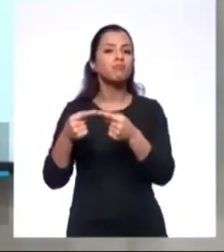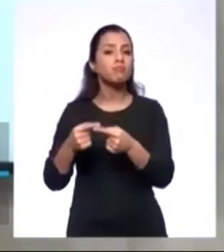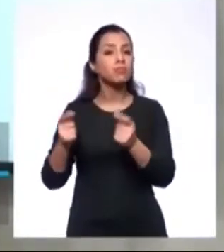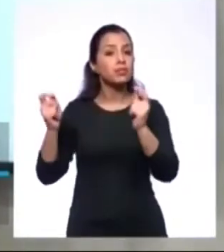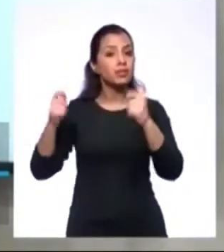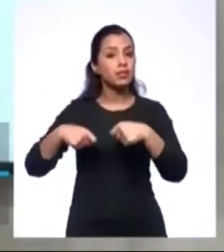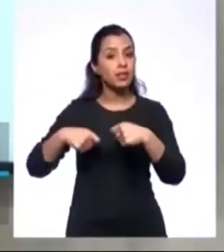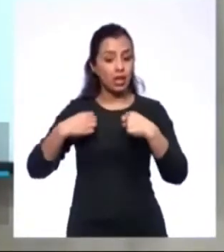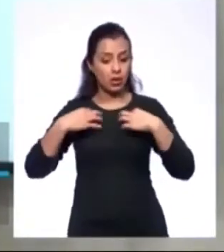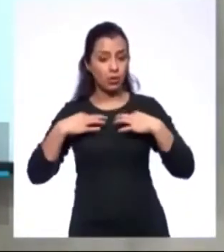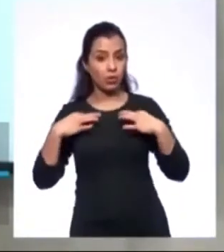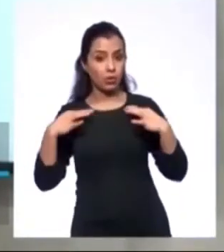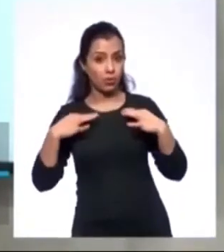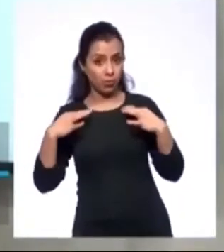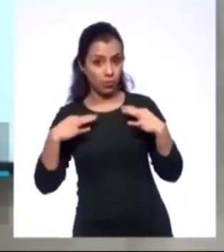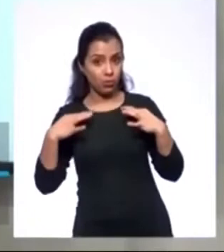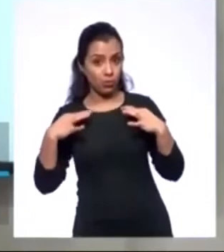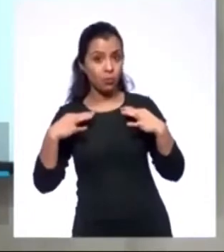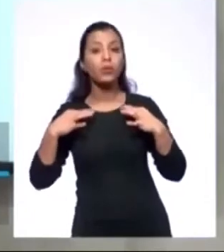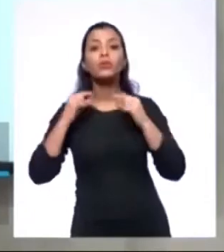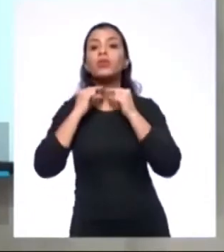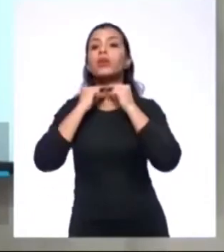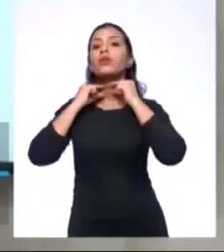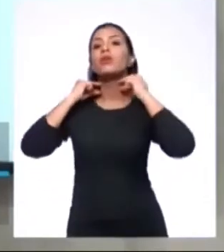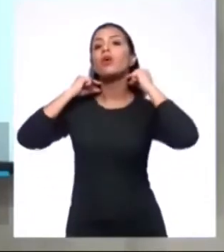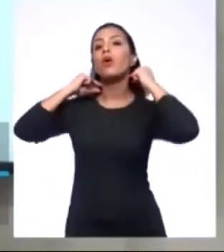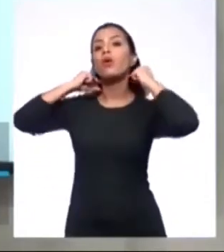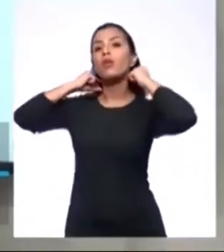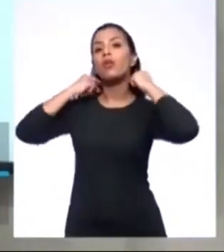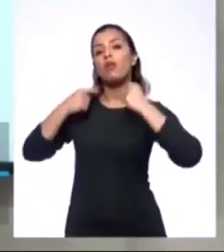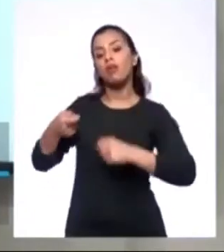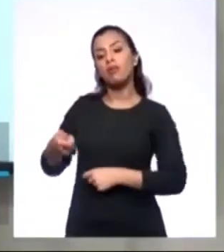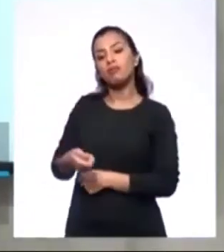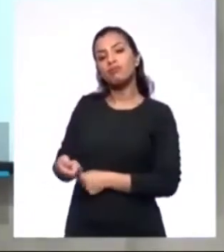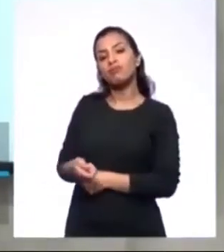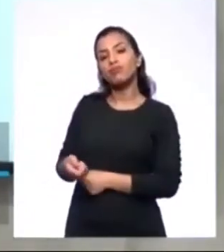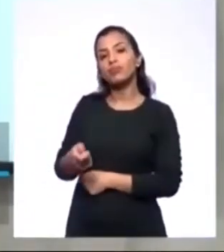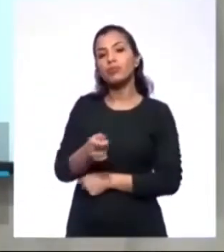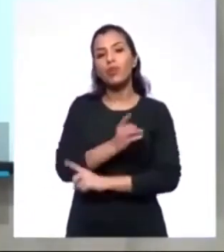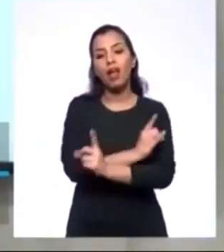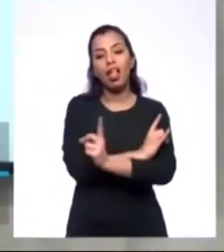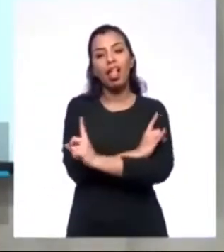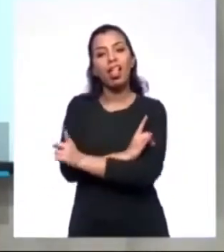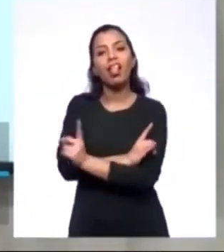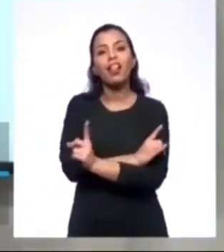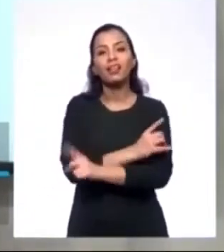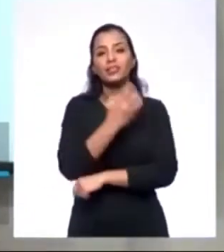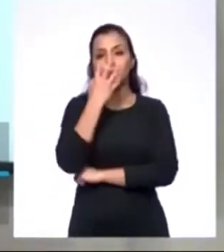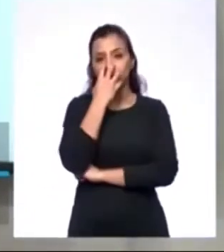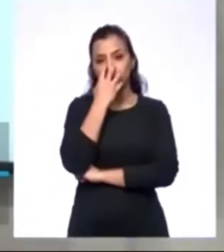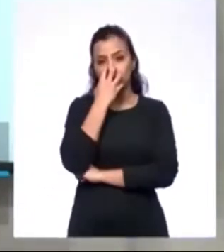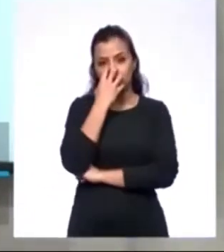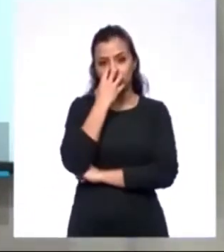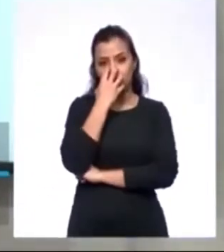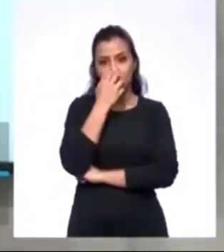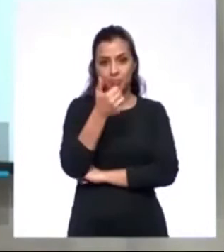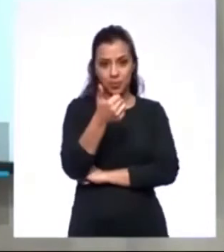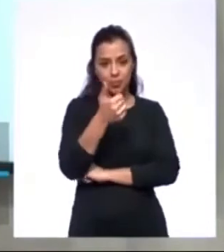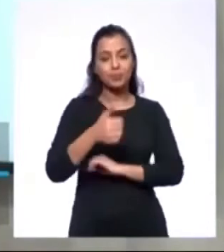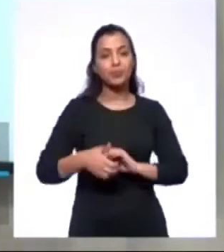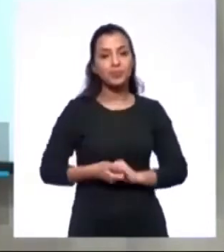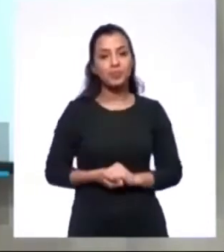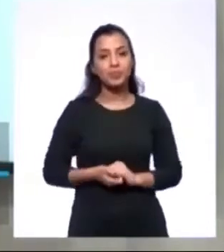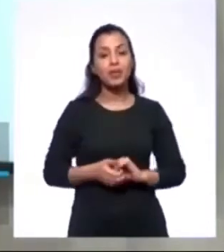roupa e uma coleira na cachorrinha só que a cachorrinha ela tem uma quantidade de sete roupas